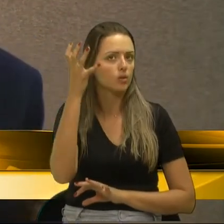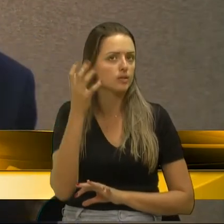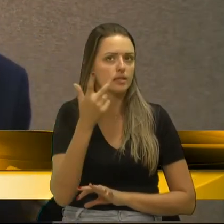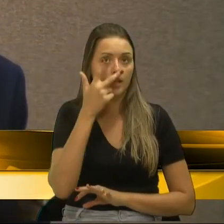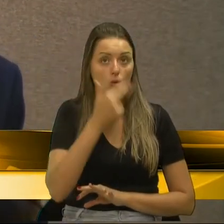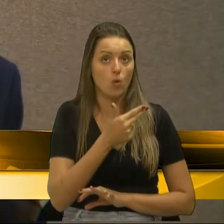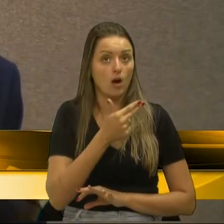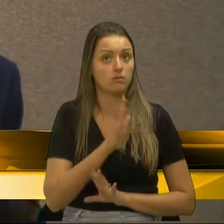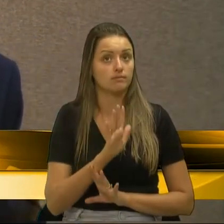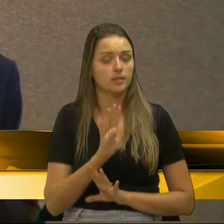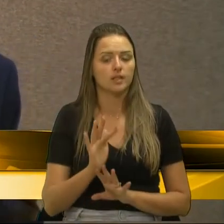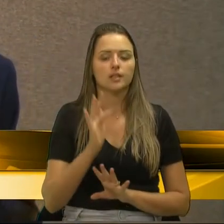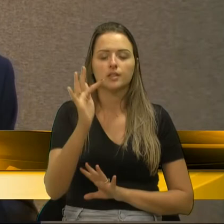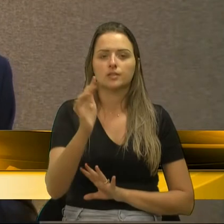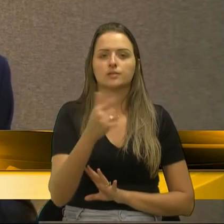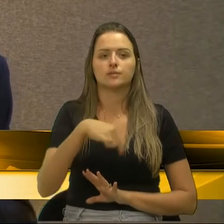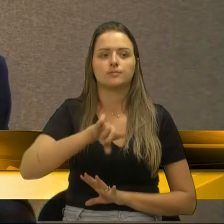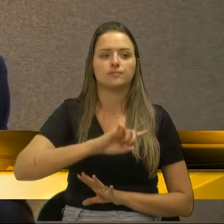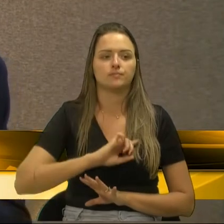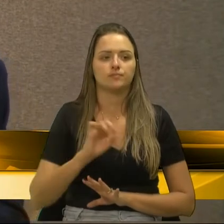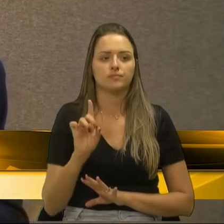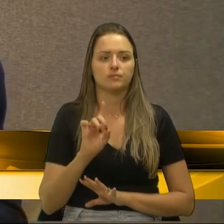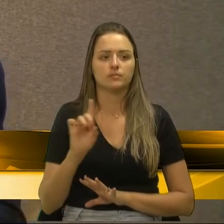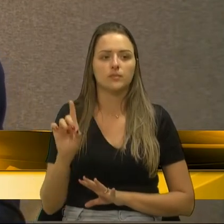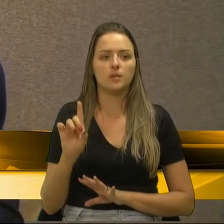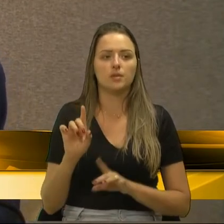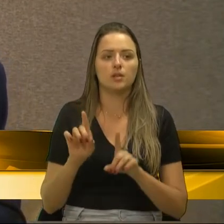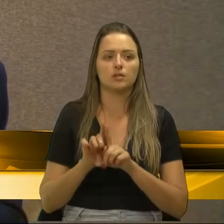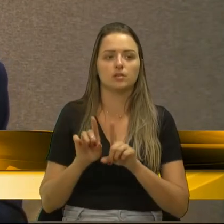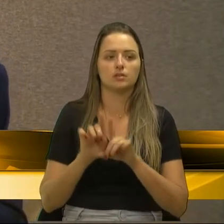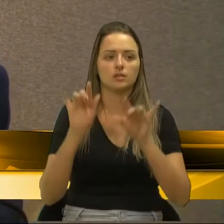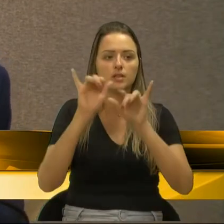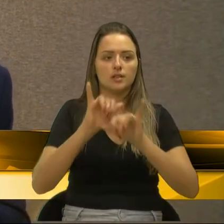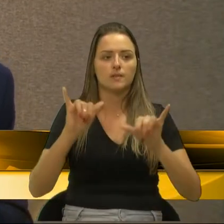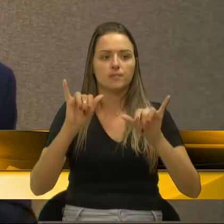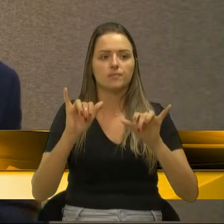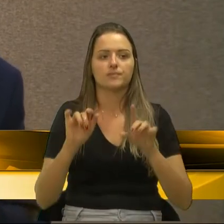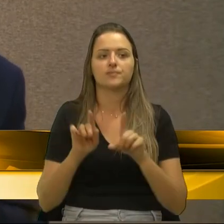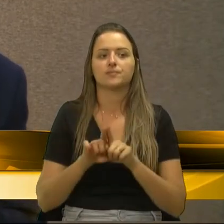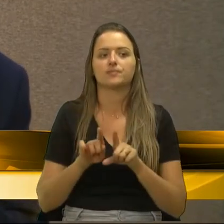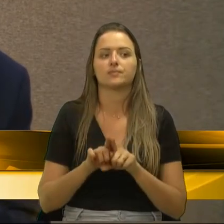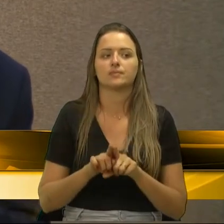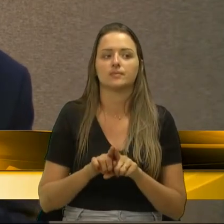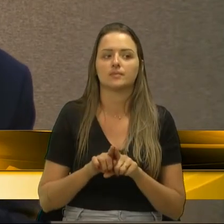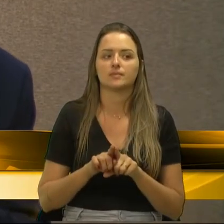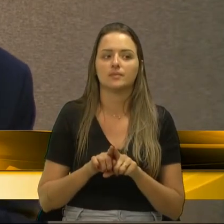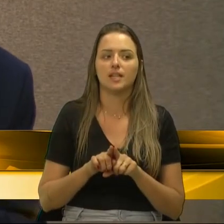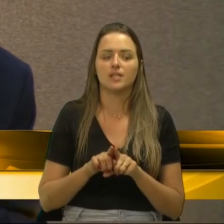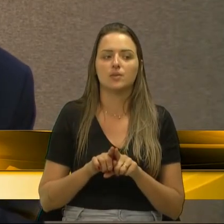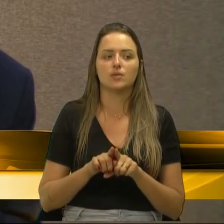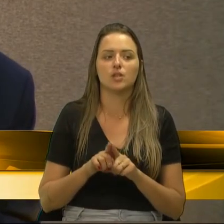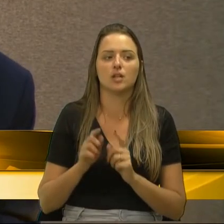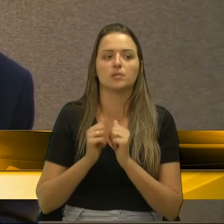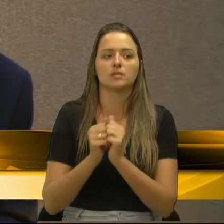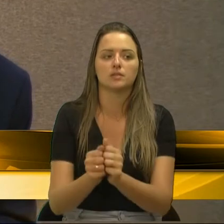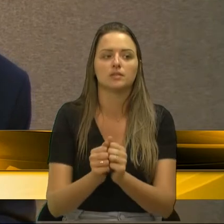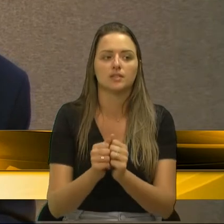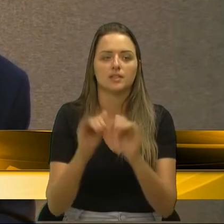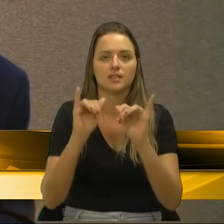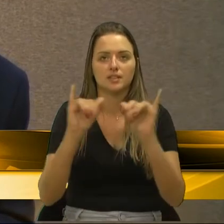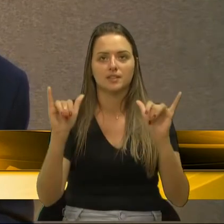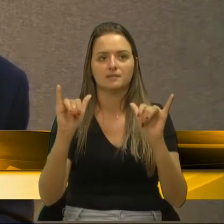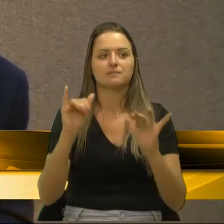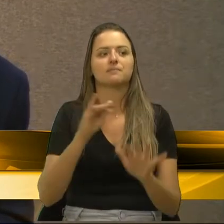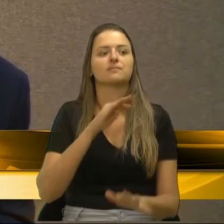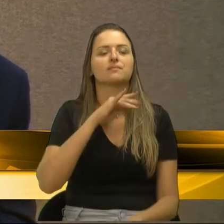amanhã ou depois nós também não sejamos motivo de noticiário triste, noticiário ruim. Tivemos já um